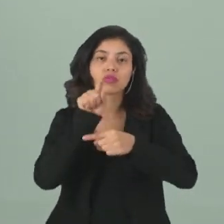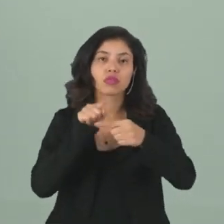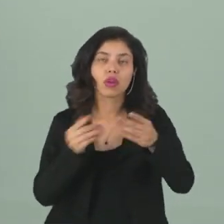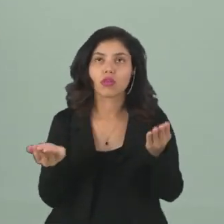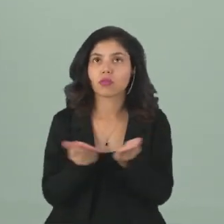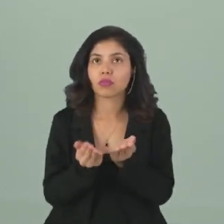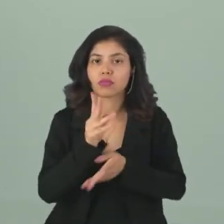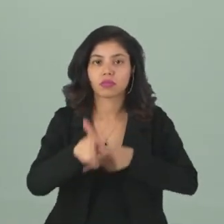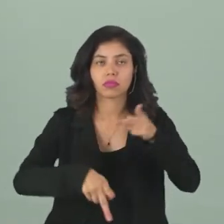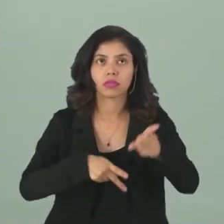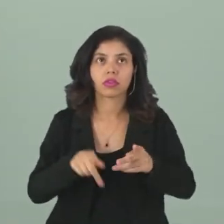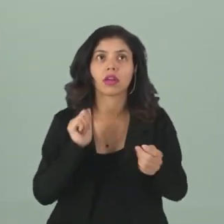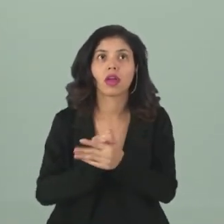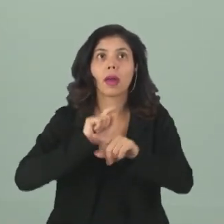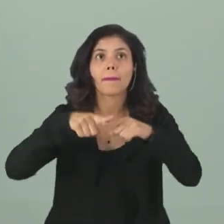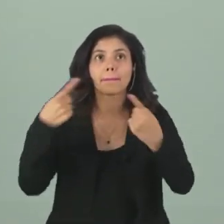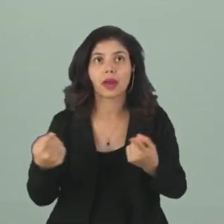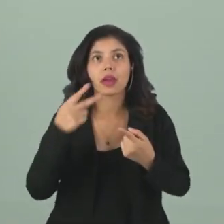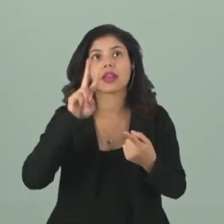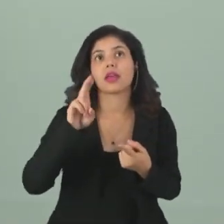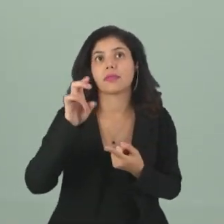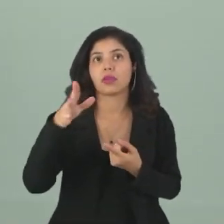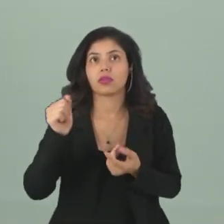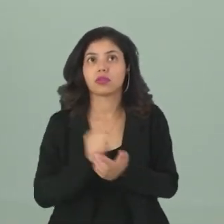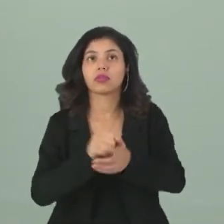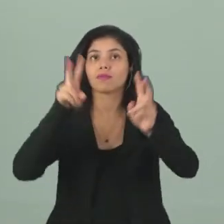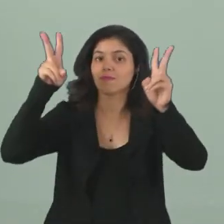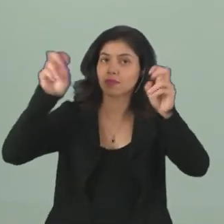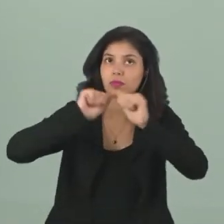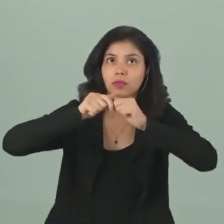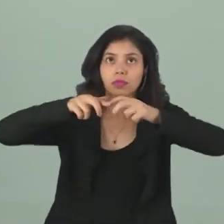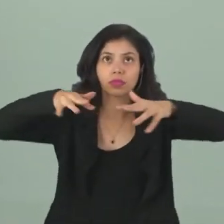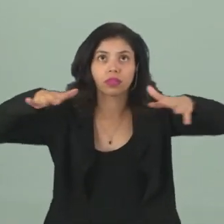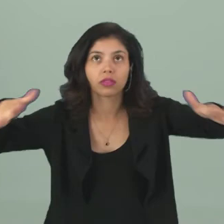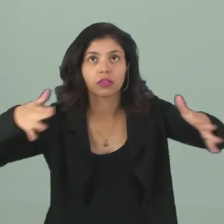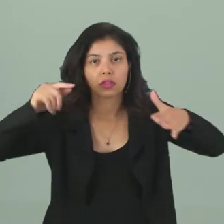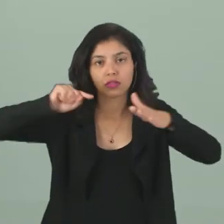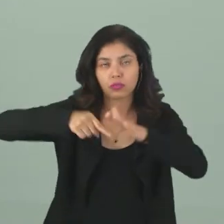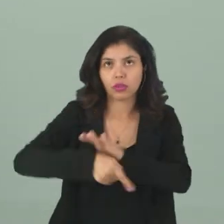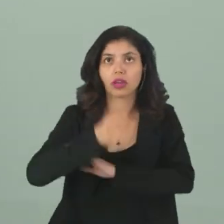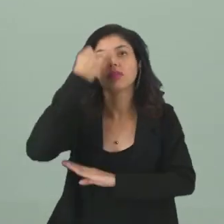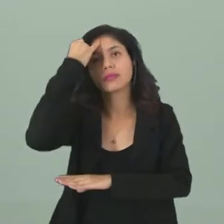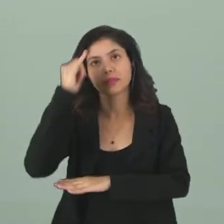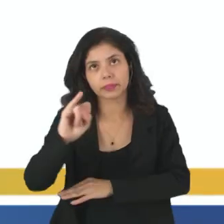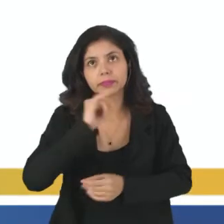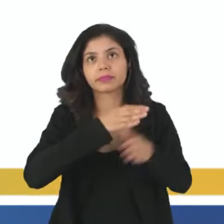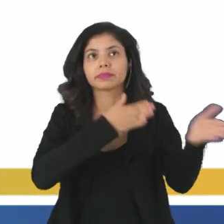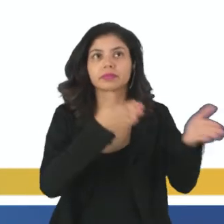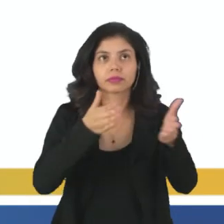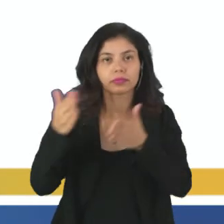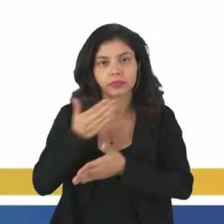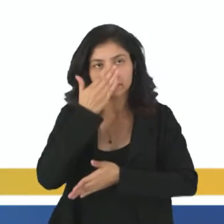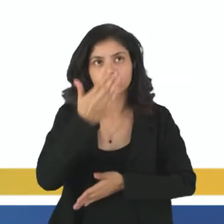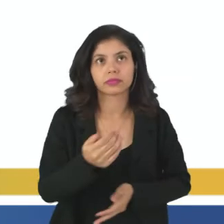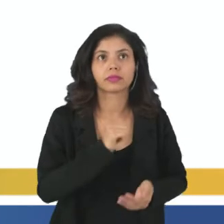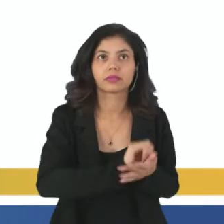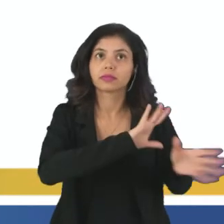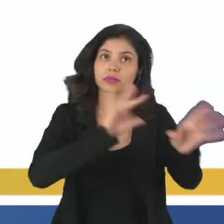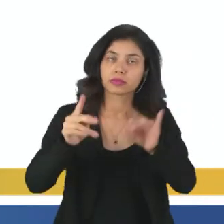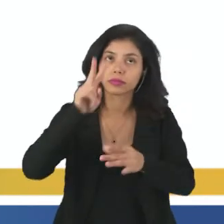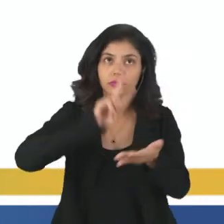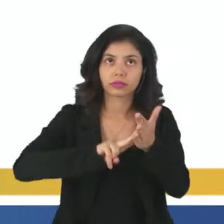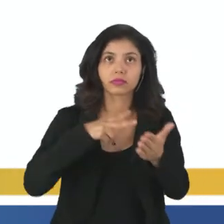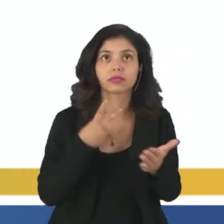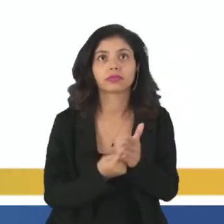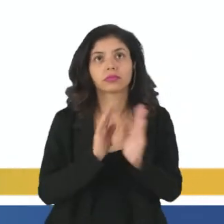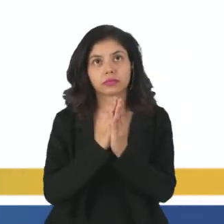povo cristão, mas a repercussão de suas teses foi amplamente difundida e suas ideias passadas adiante. Através